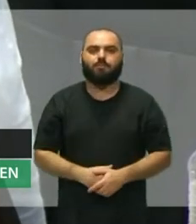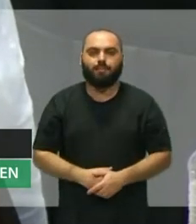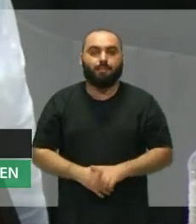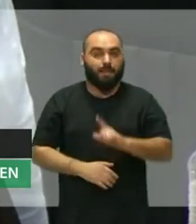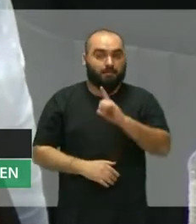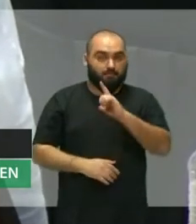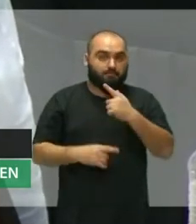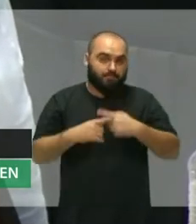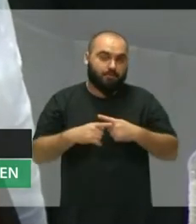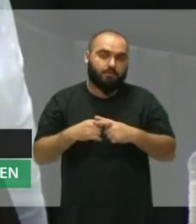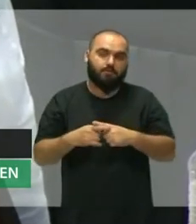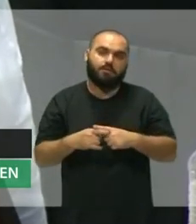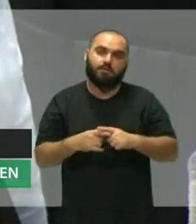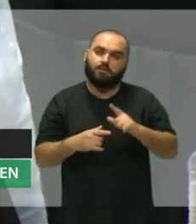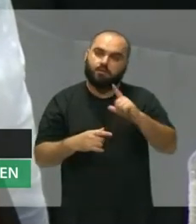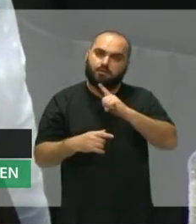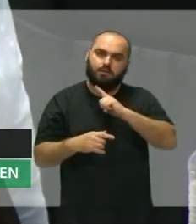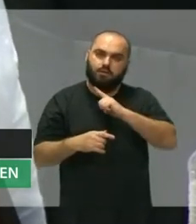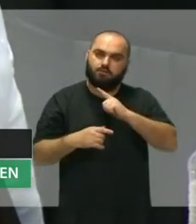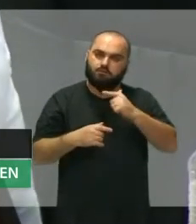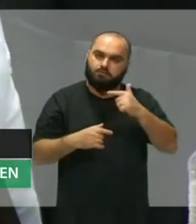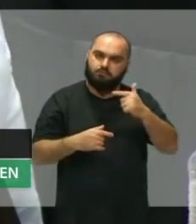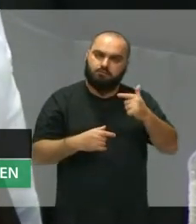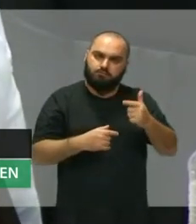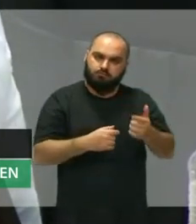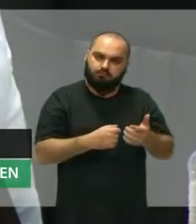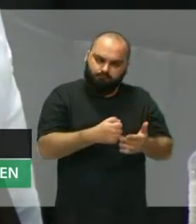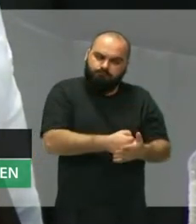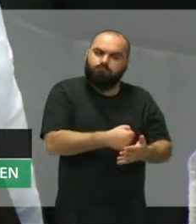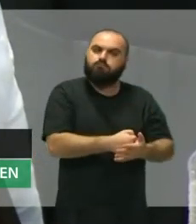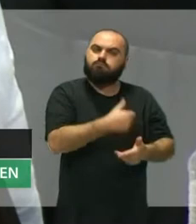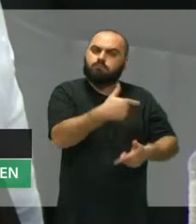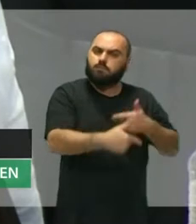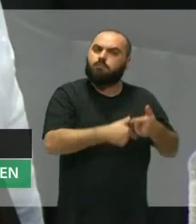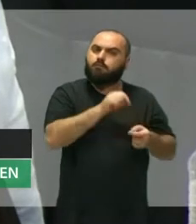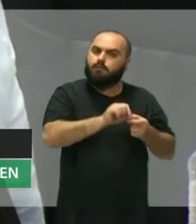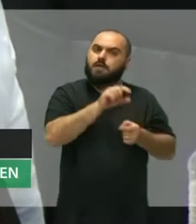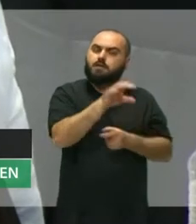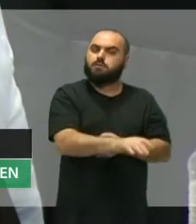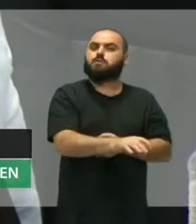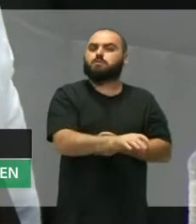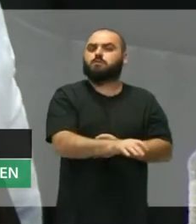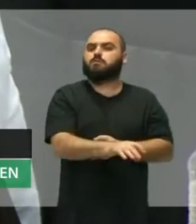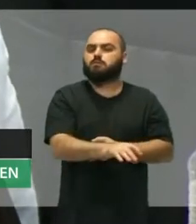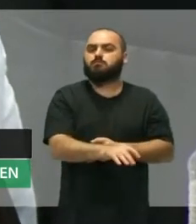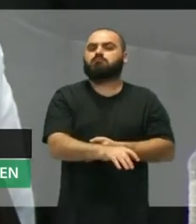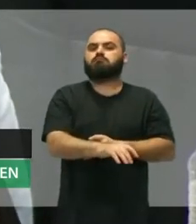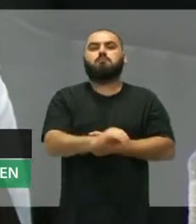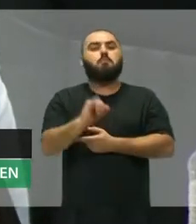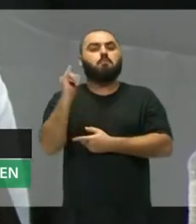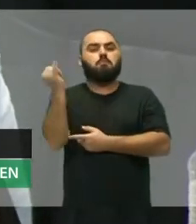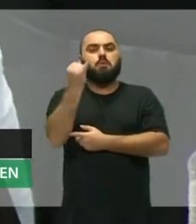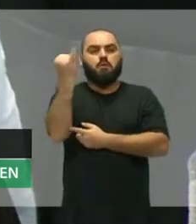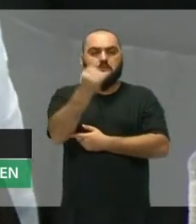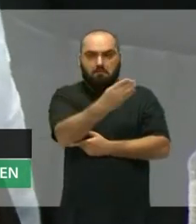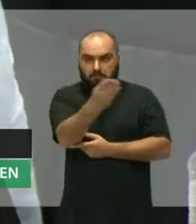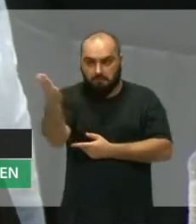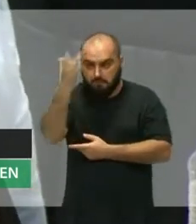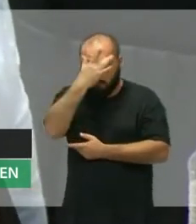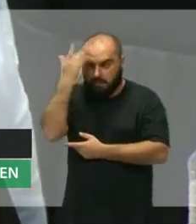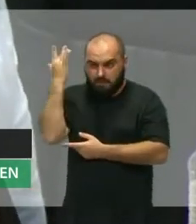público e temos a obrigação realmente de fazer isso. Eu acho uma oportunidade muito importante. Muitas das pessoas, eu acredito, que não